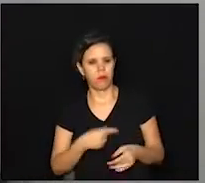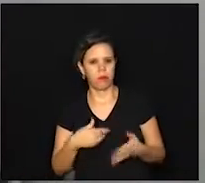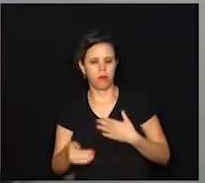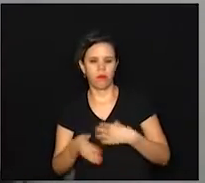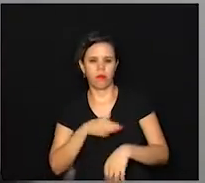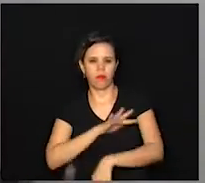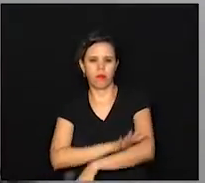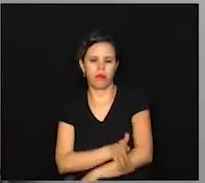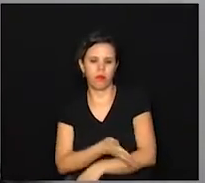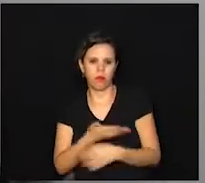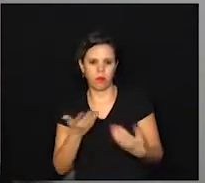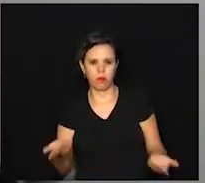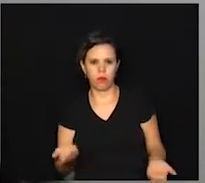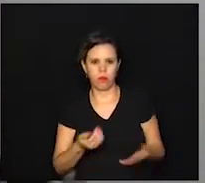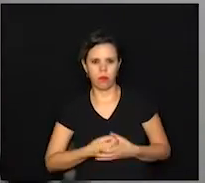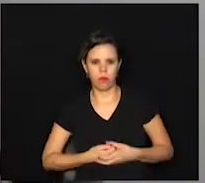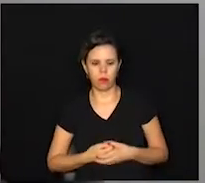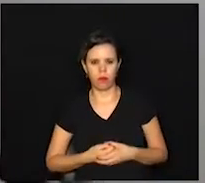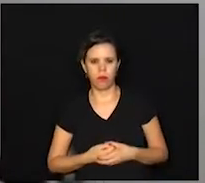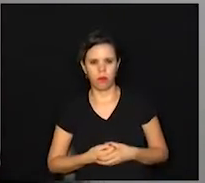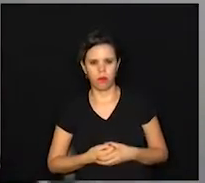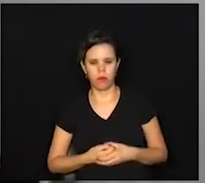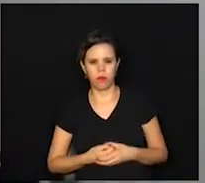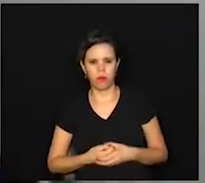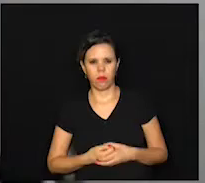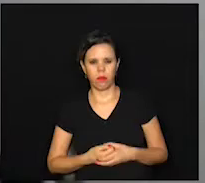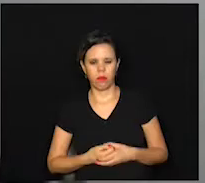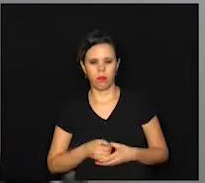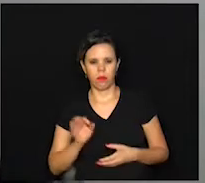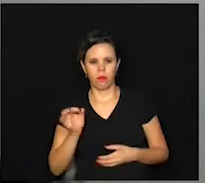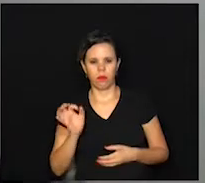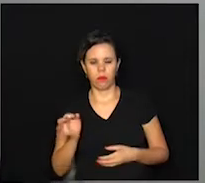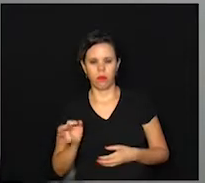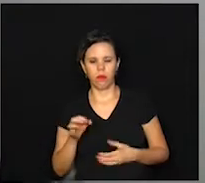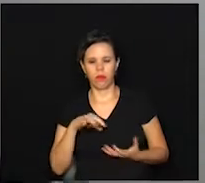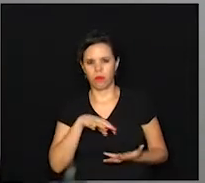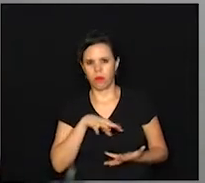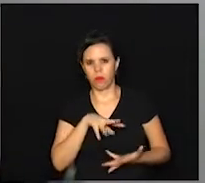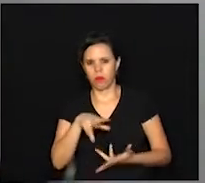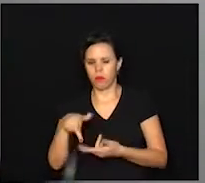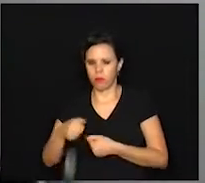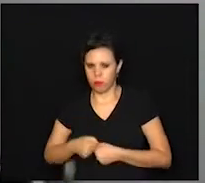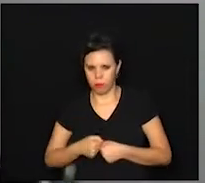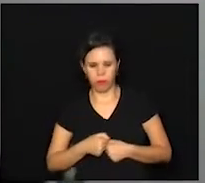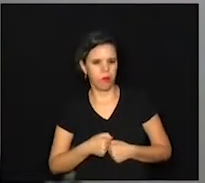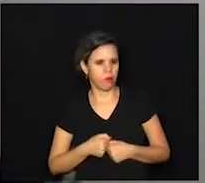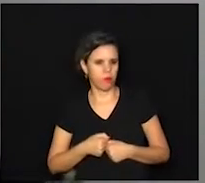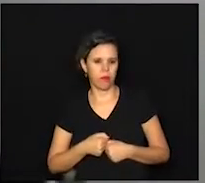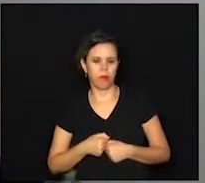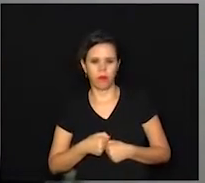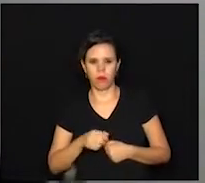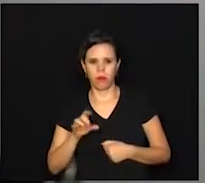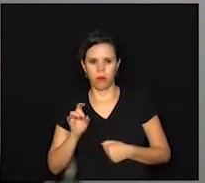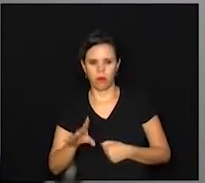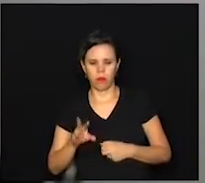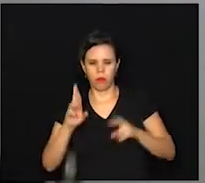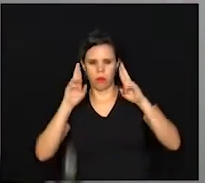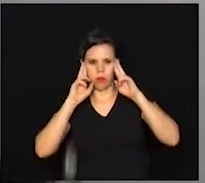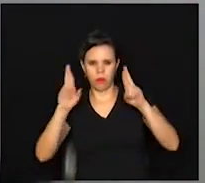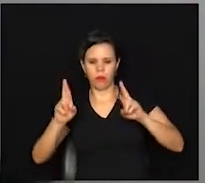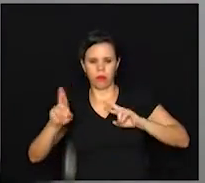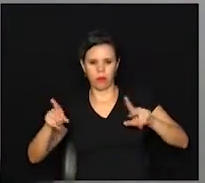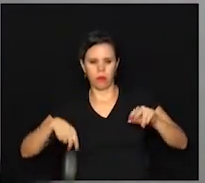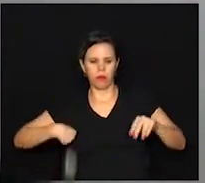raça. Quer dizer, e exatamente por ser universal, algo só é universal se respeita as